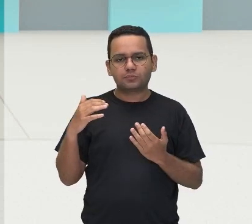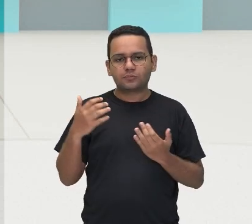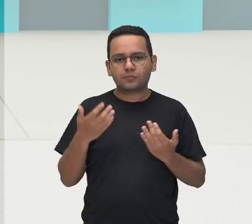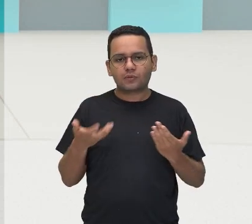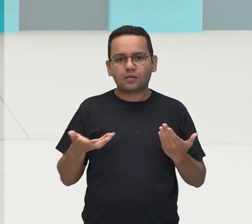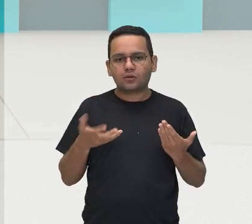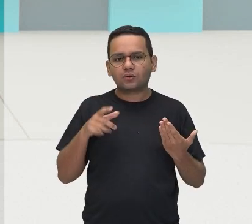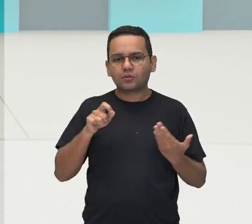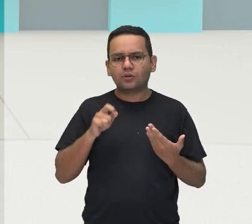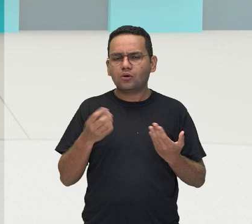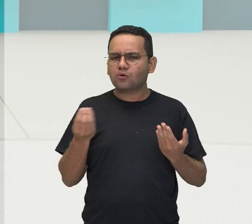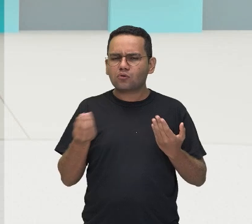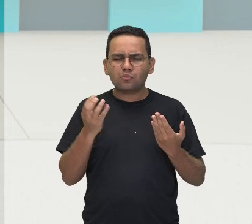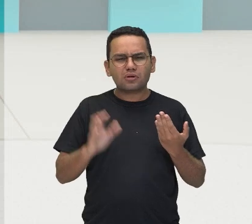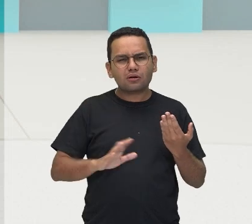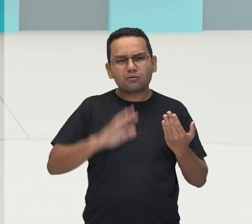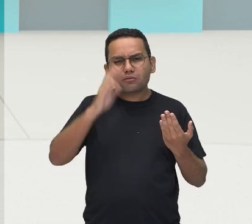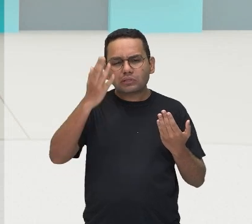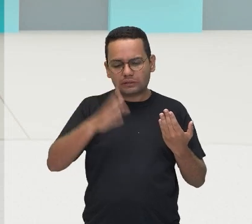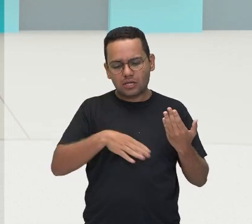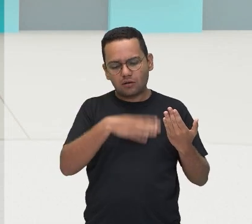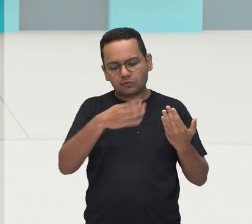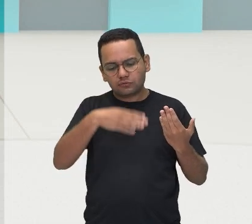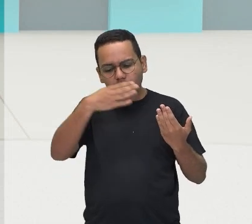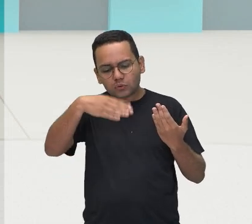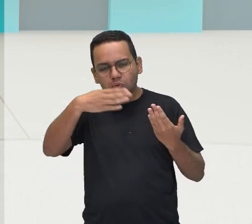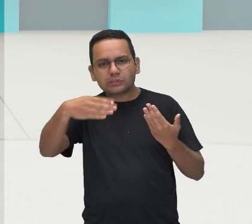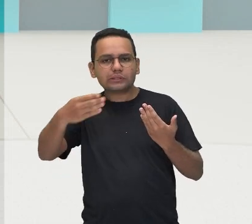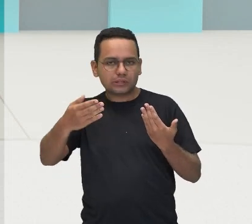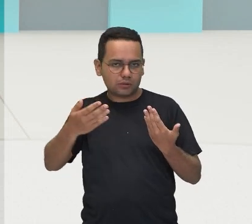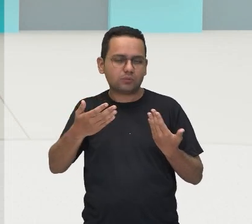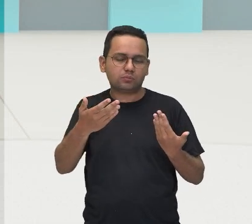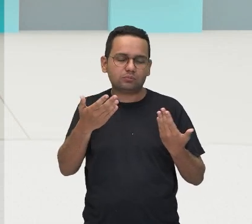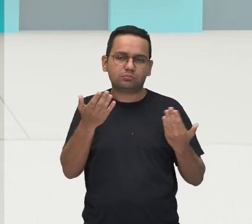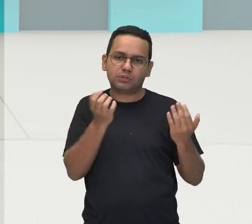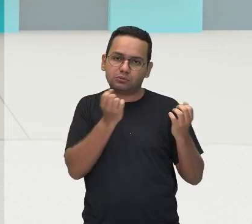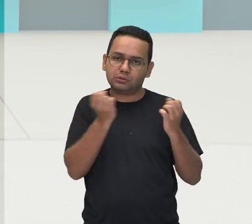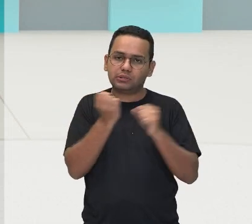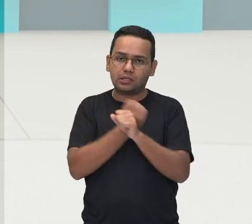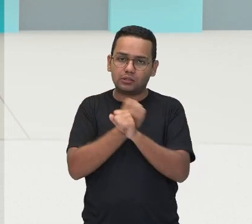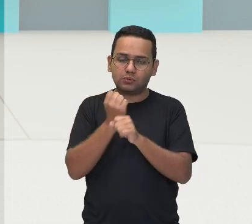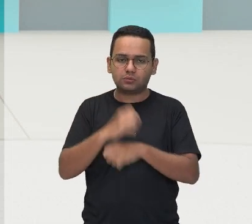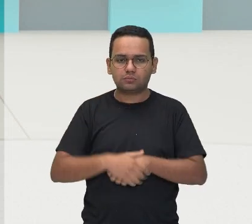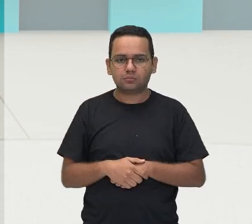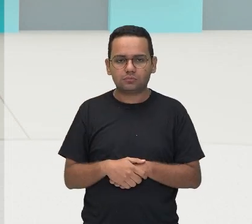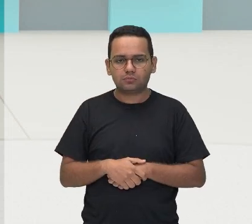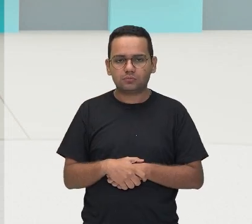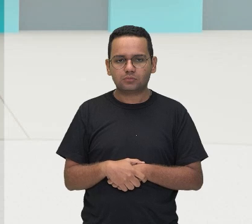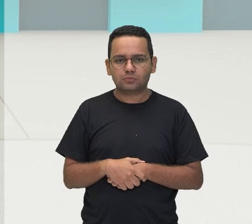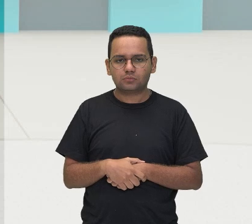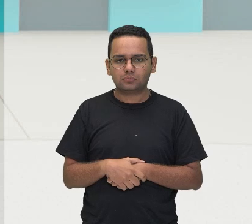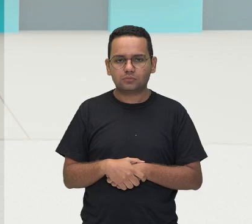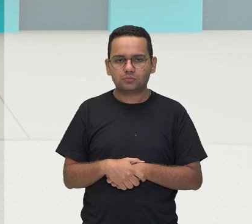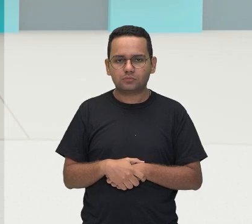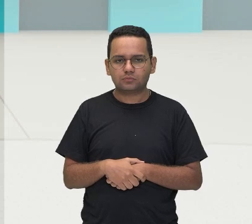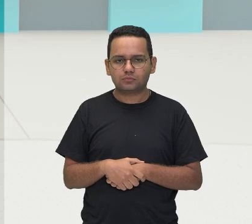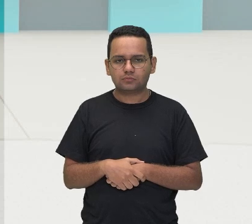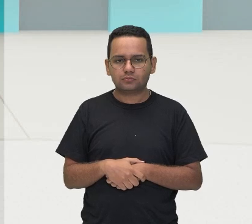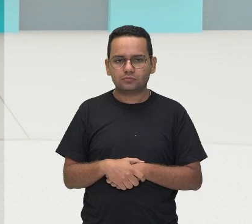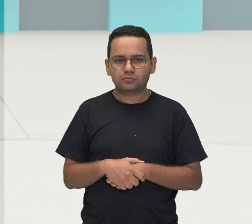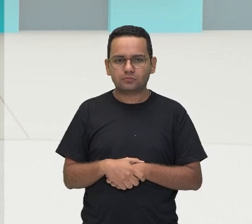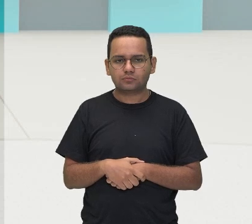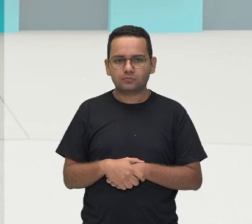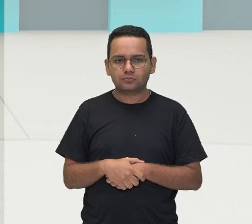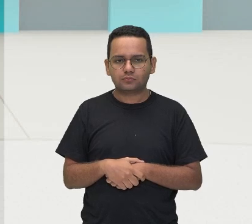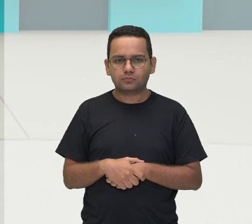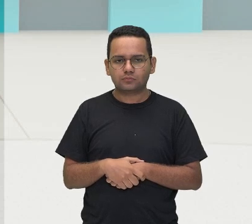né, foi evoluindo no decorrer dos anos, e a gente não poderia deixar de lado a questão das